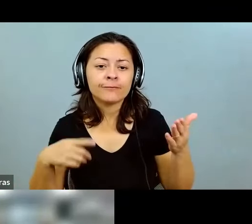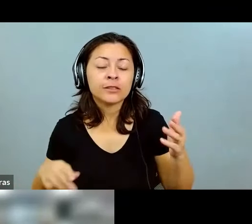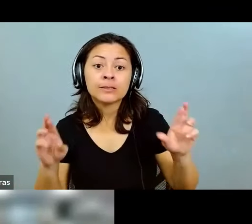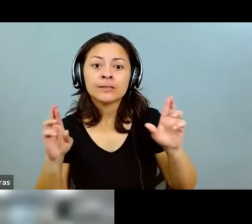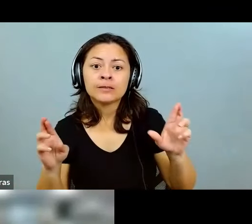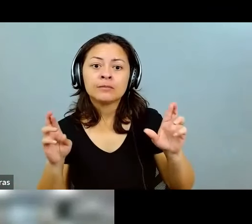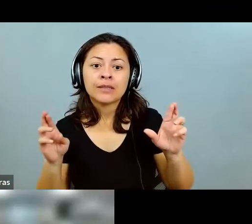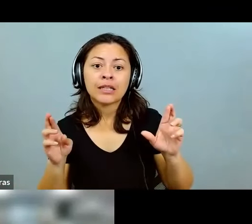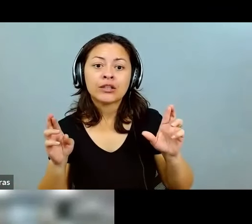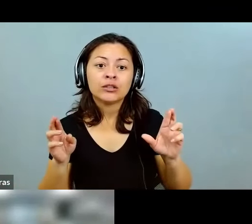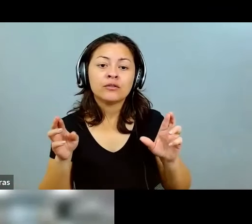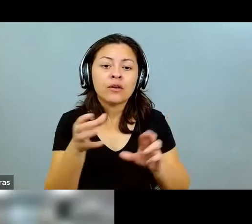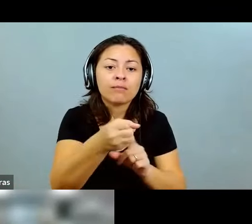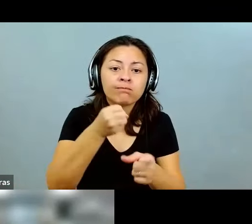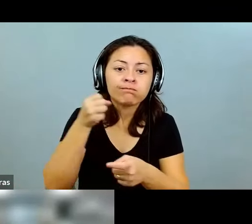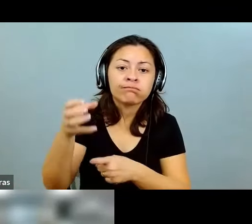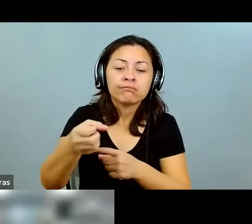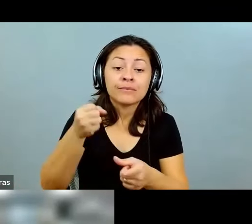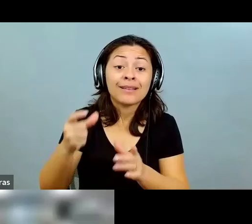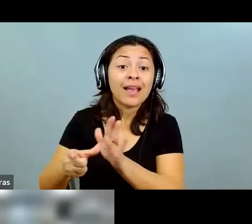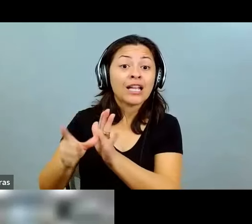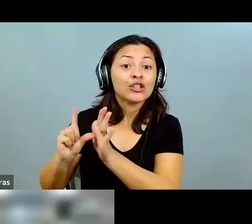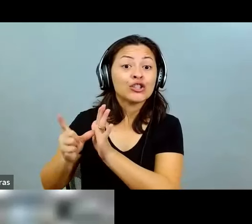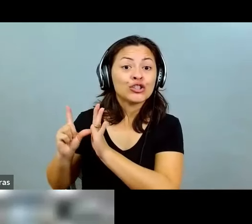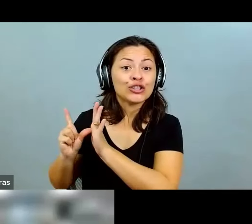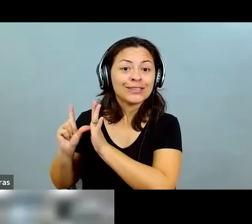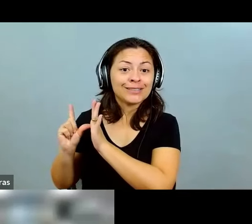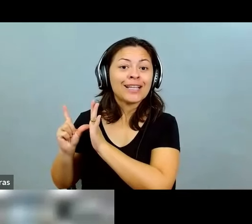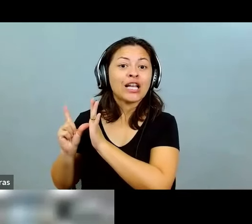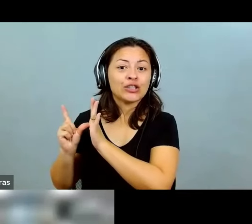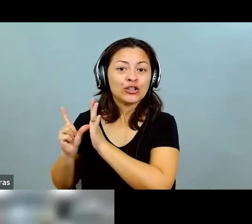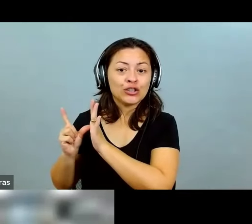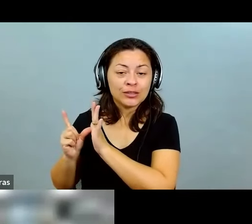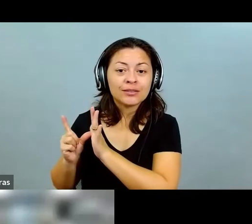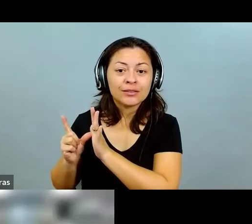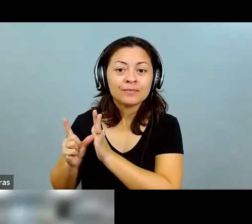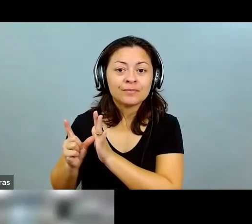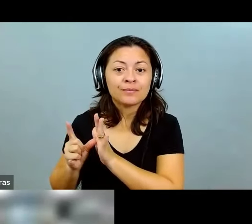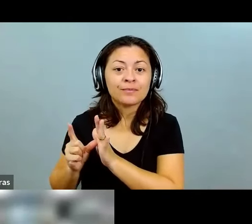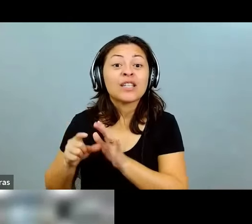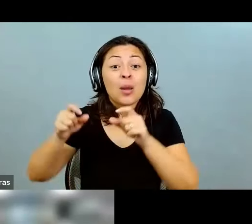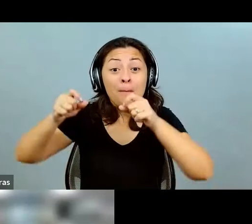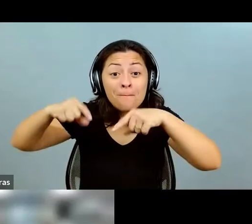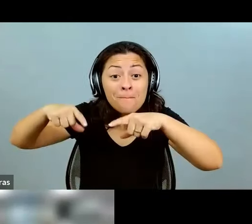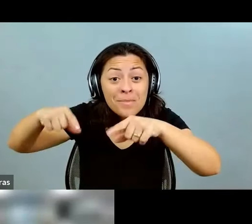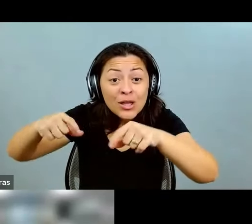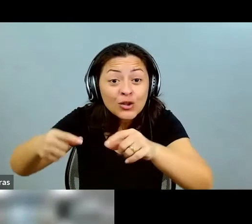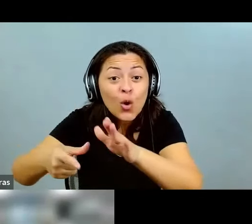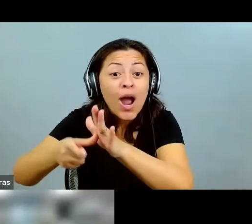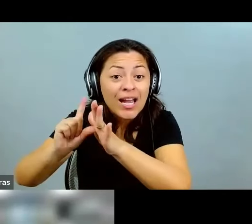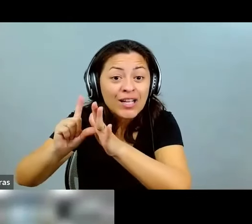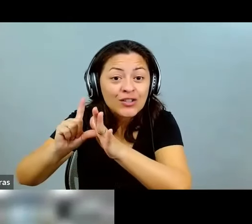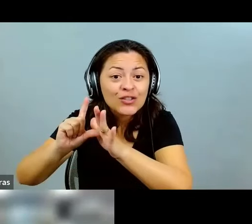antes o algodão vou começar antes em função Até que a chuva já cortou a gente vai começar a gente plantou antes o algodão vai começar a colher antes a